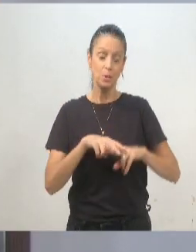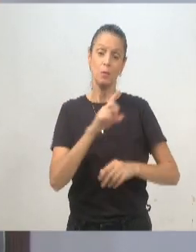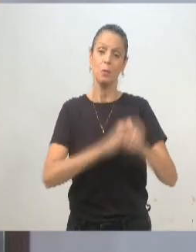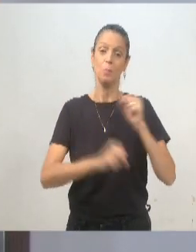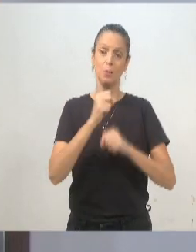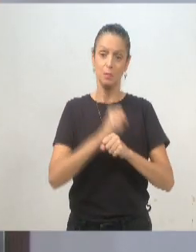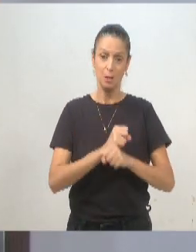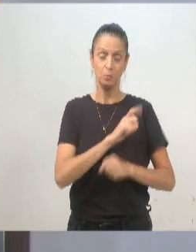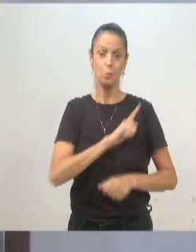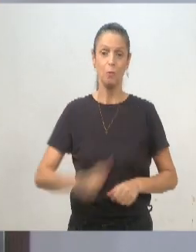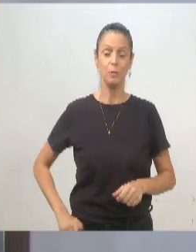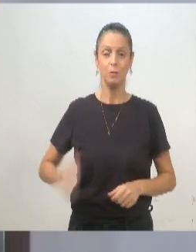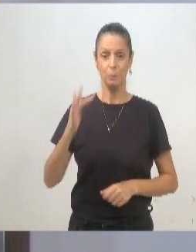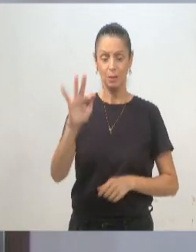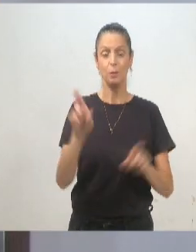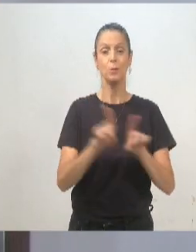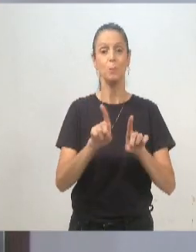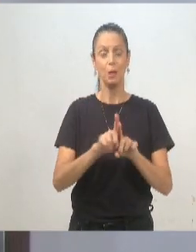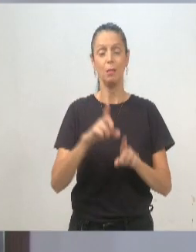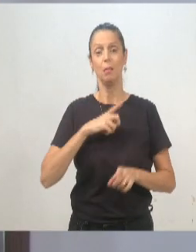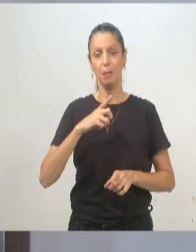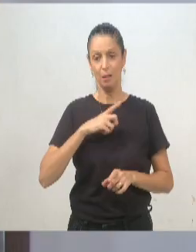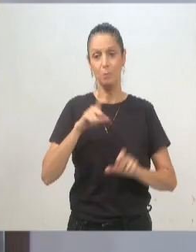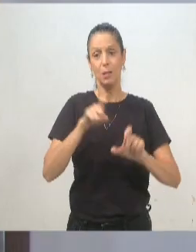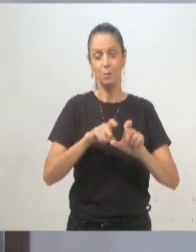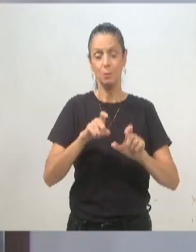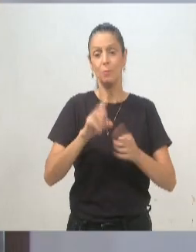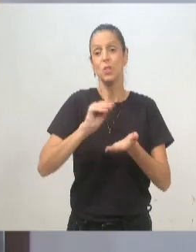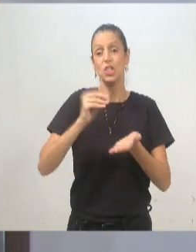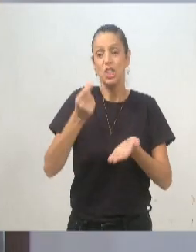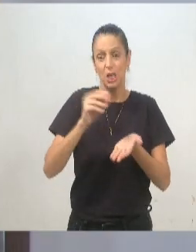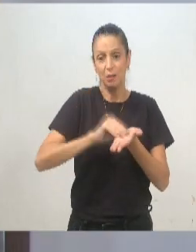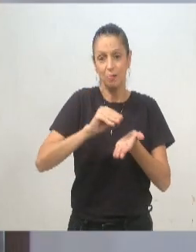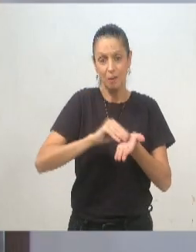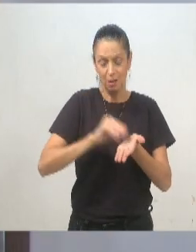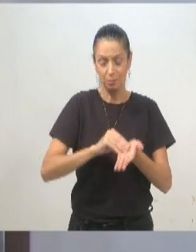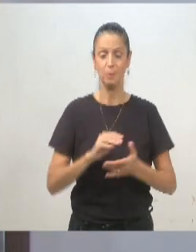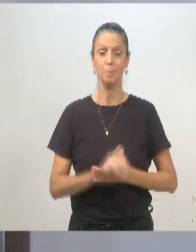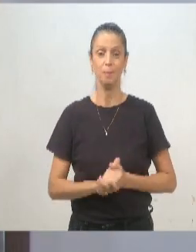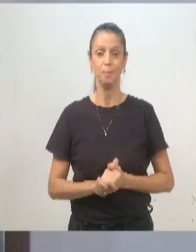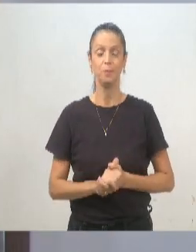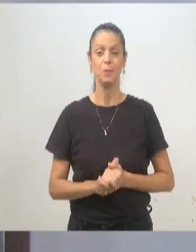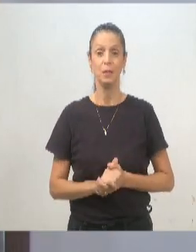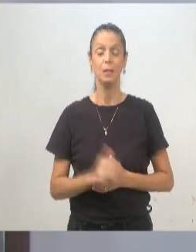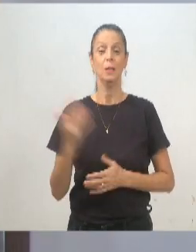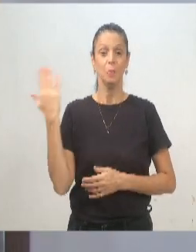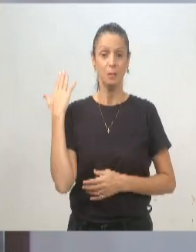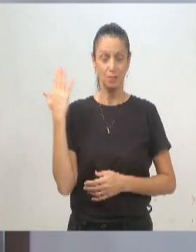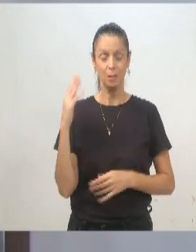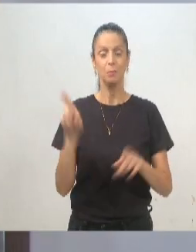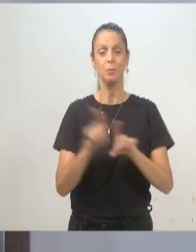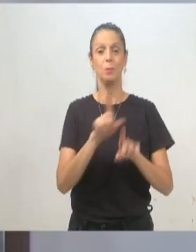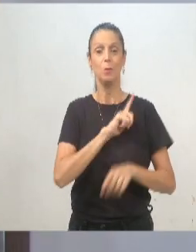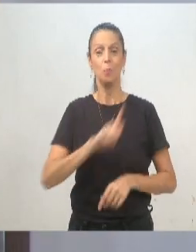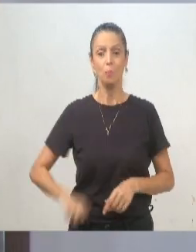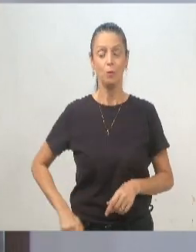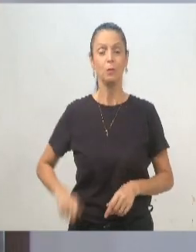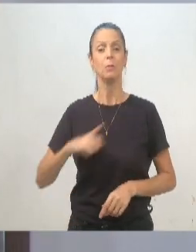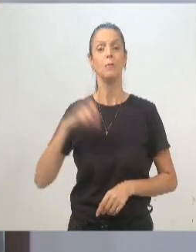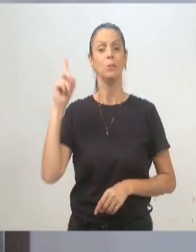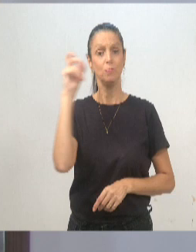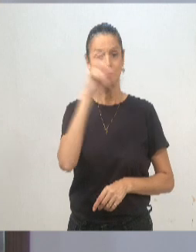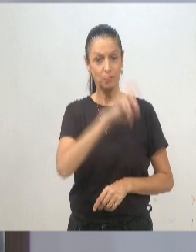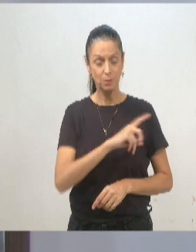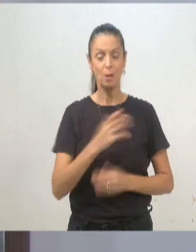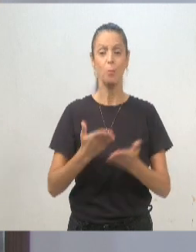foi de 43 bilhões. E mais, o governo federal teve dificuldade na aprovação da lei orçamentária anual da